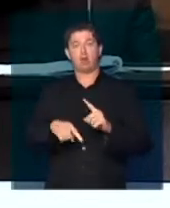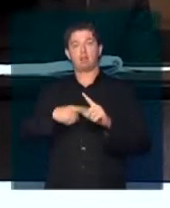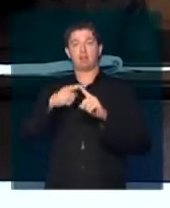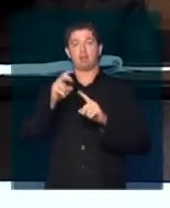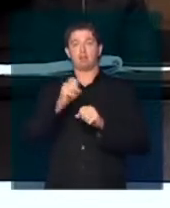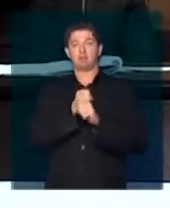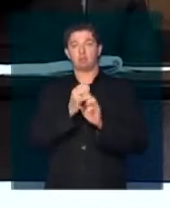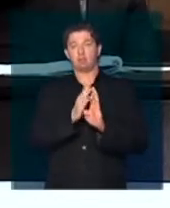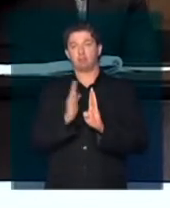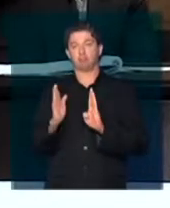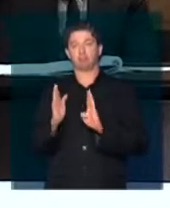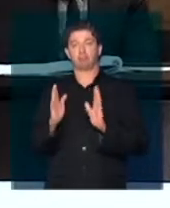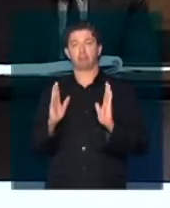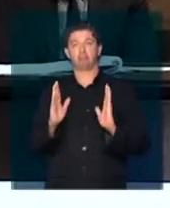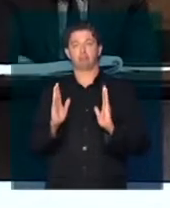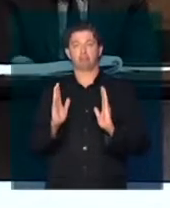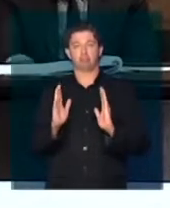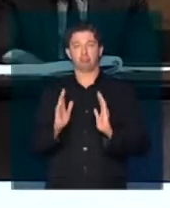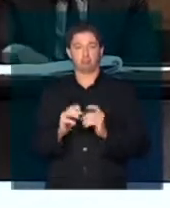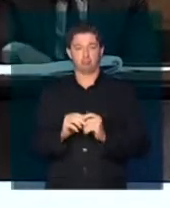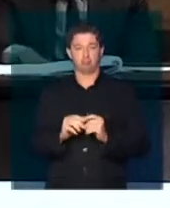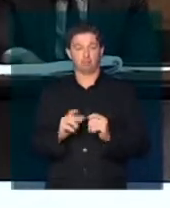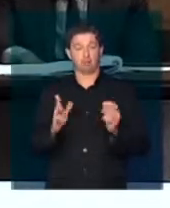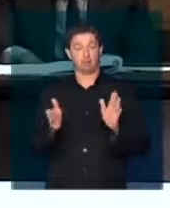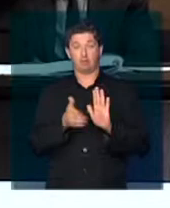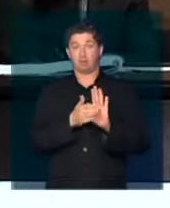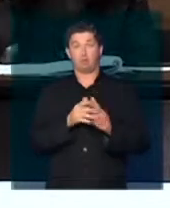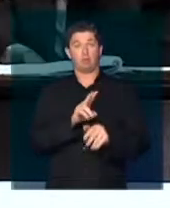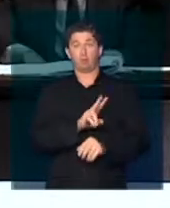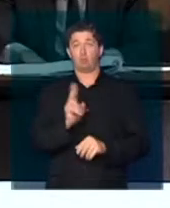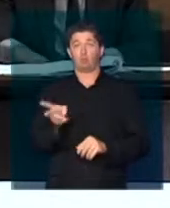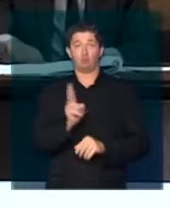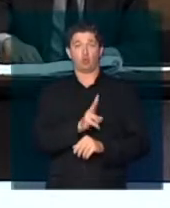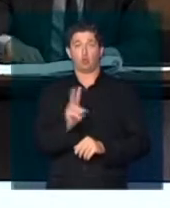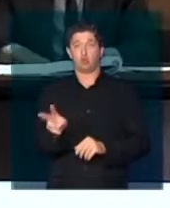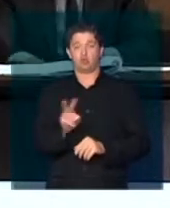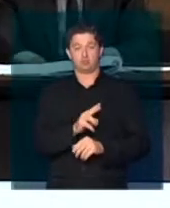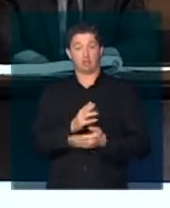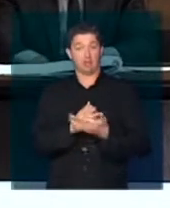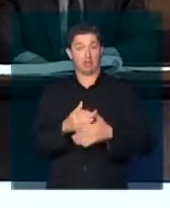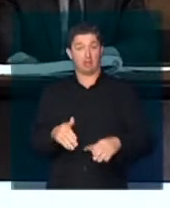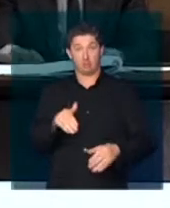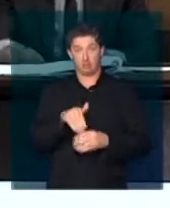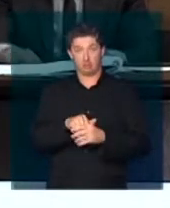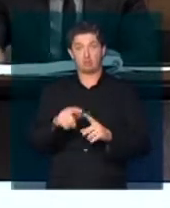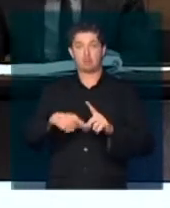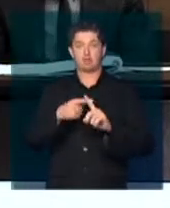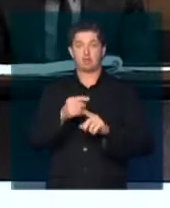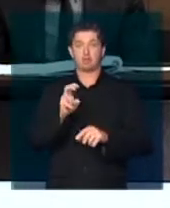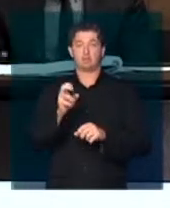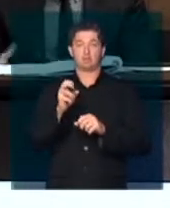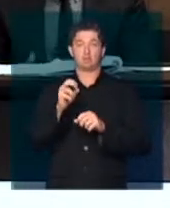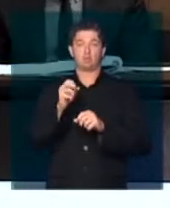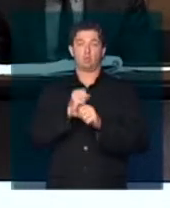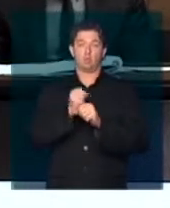os 5 anos. Tanto tem proposta para as duas, ou acabar com a reeleição e de aumentar o mandato para